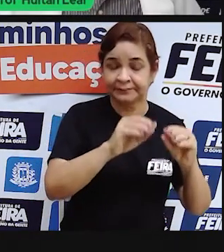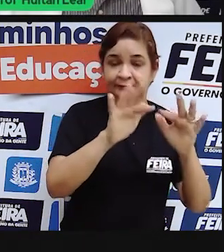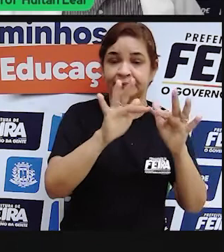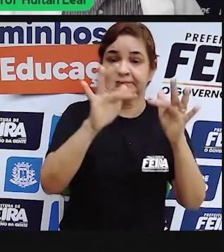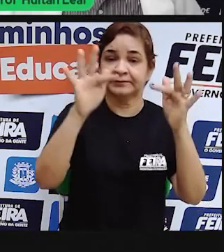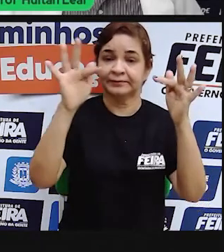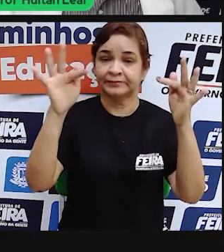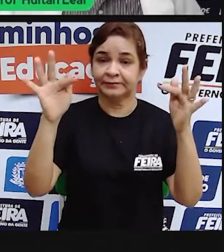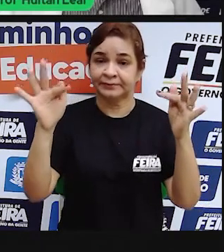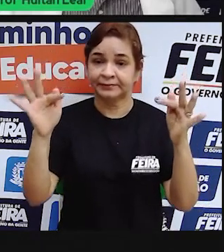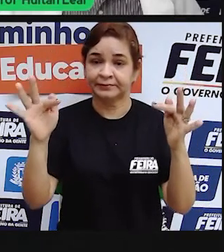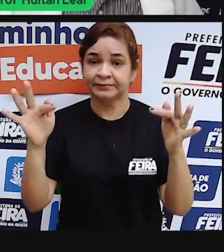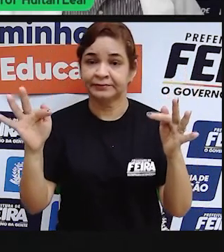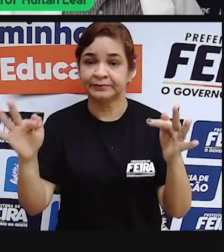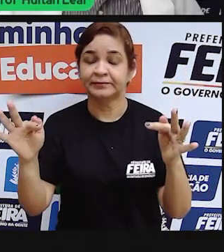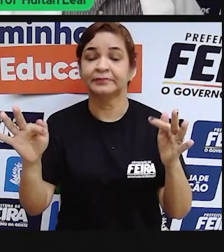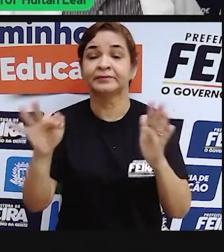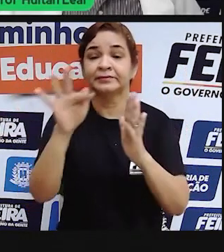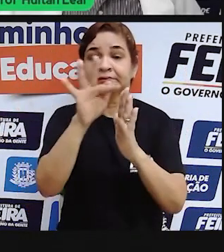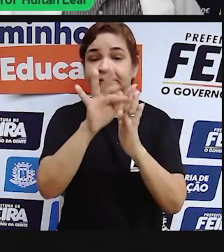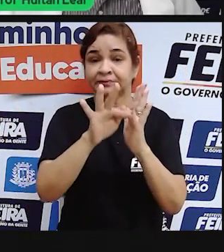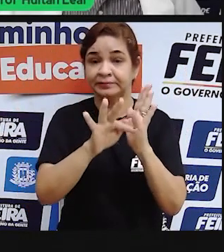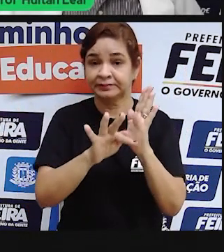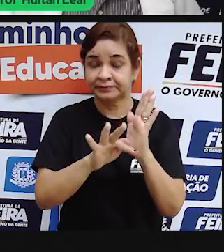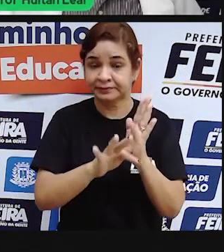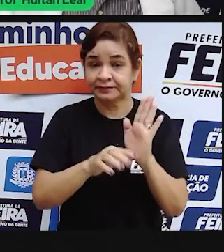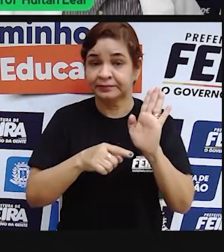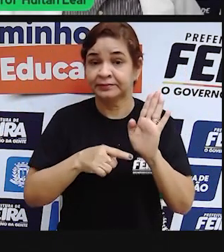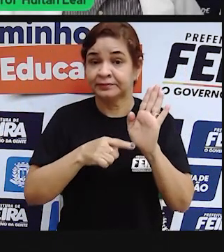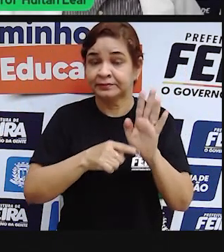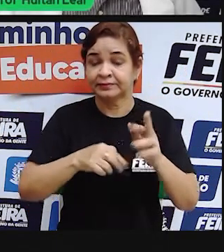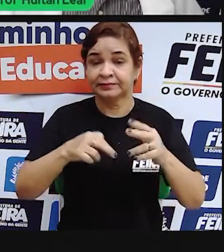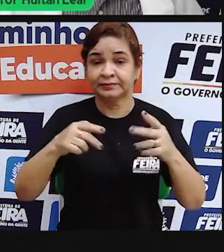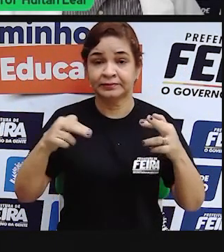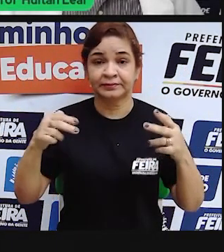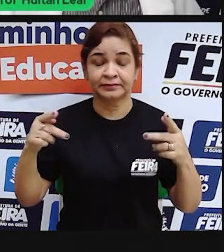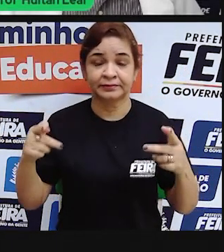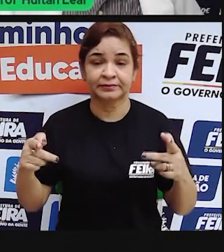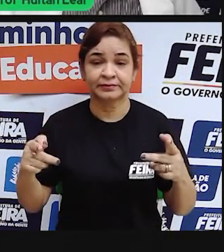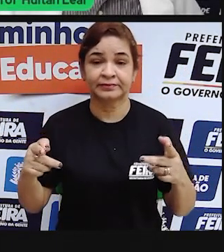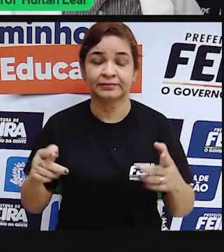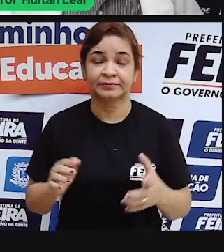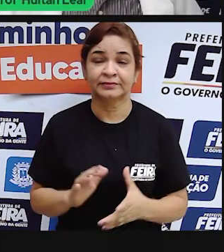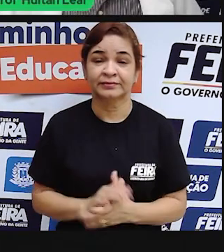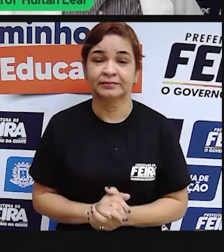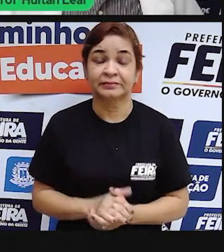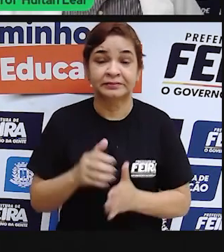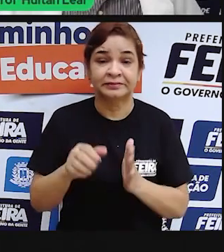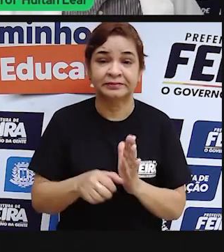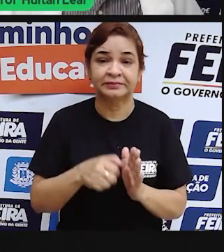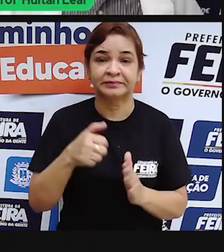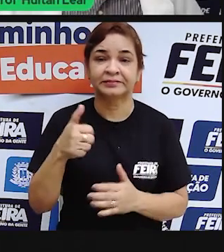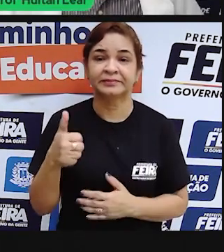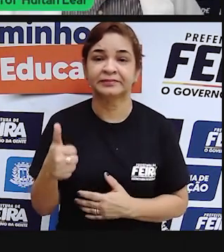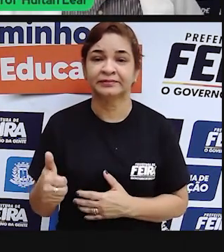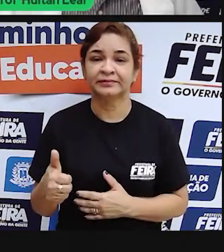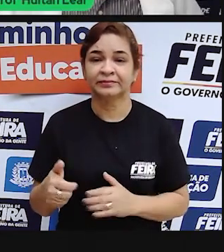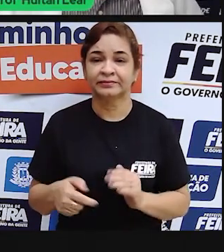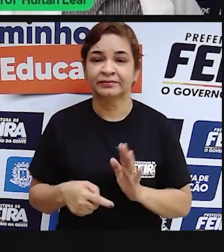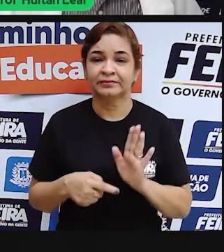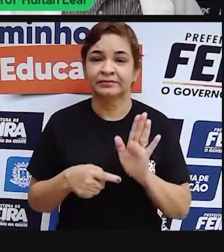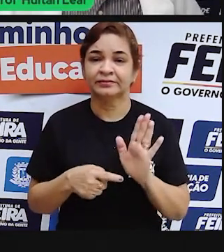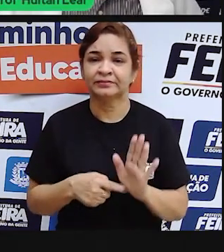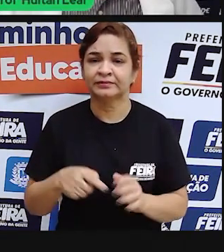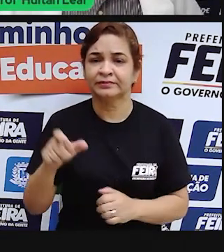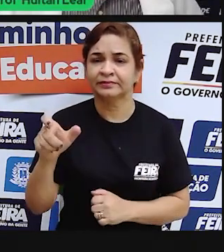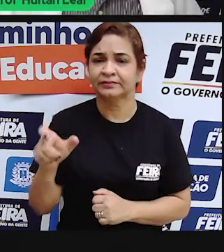frase, dentro do texto, representar várias coisas. Primeiro, indica o ser